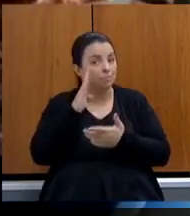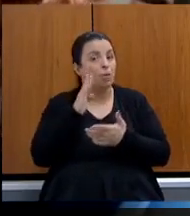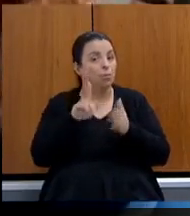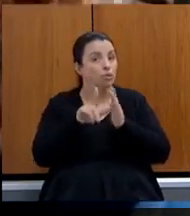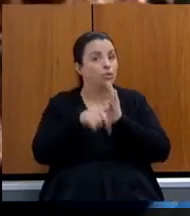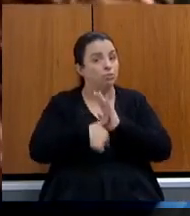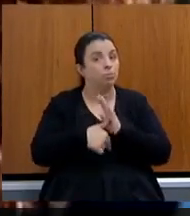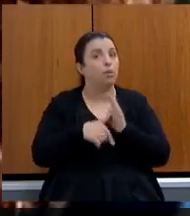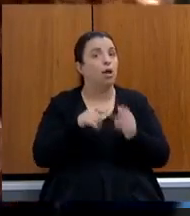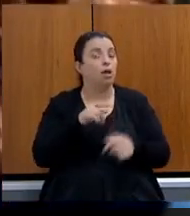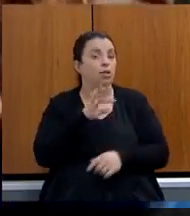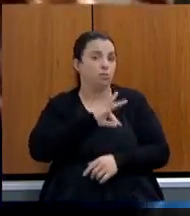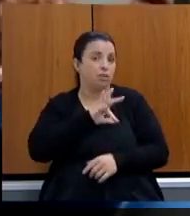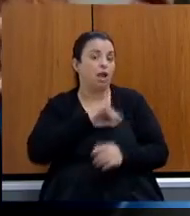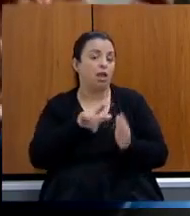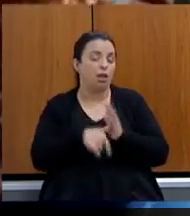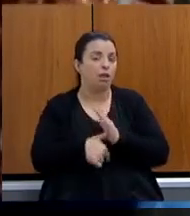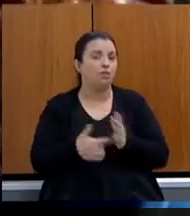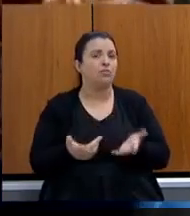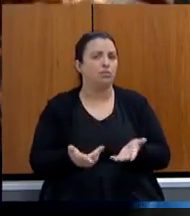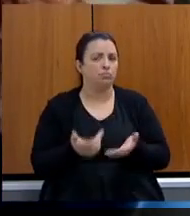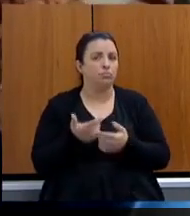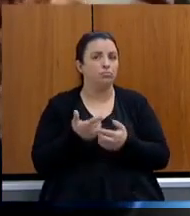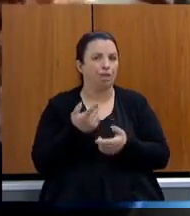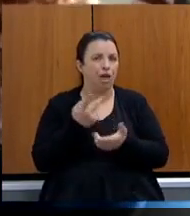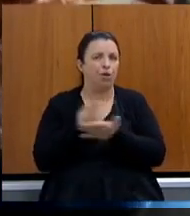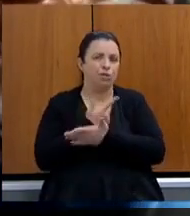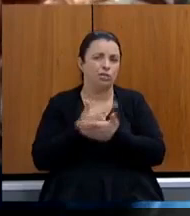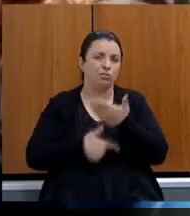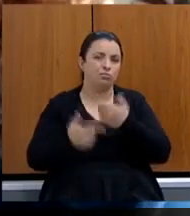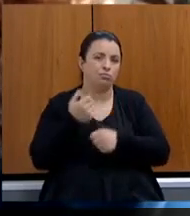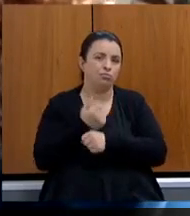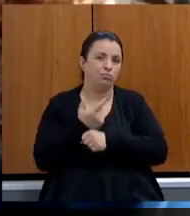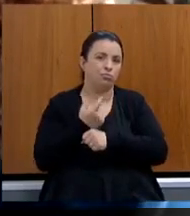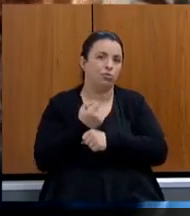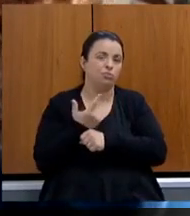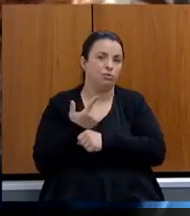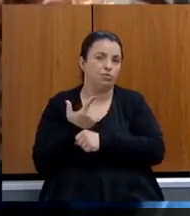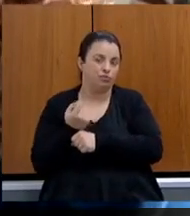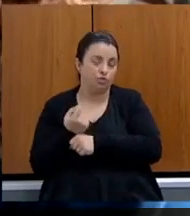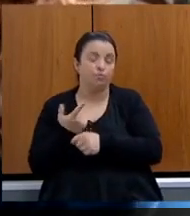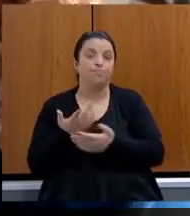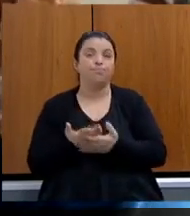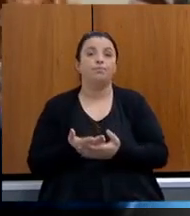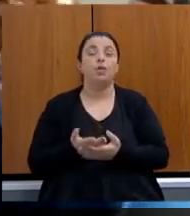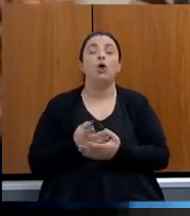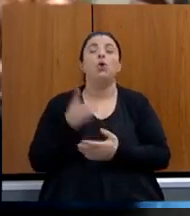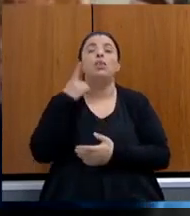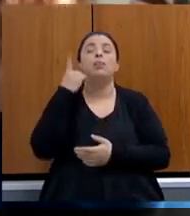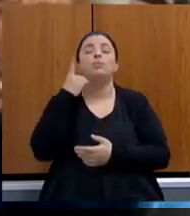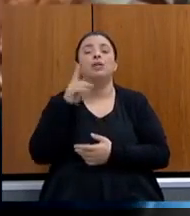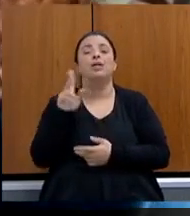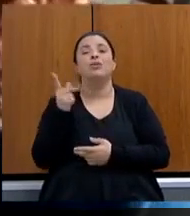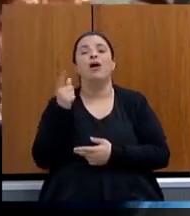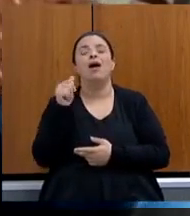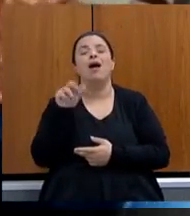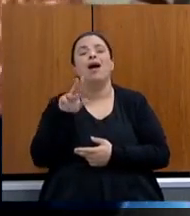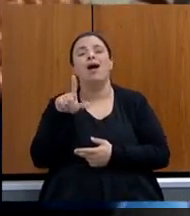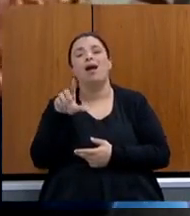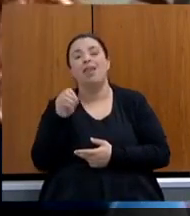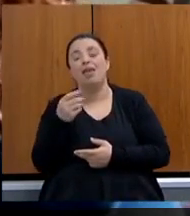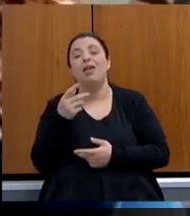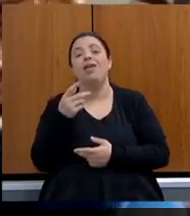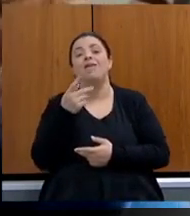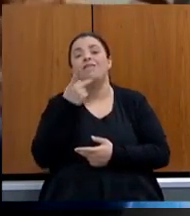de 2020 e por fim ou Deputado Arlen falou da unimontes mas eu queria trazer a falta do ensino superior